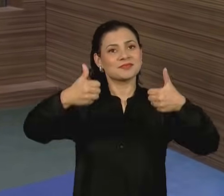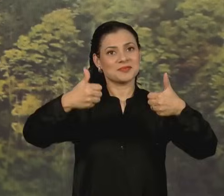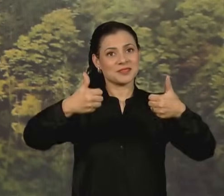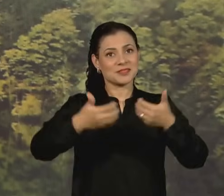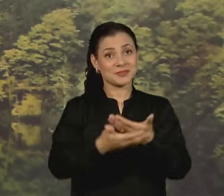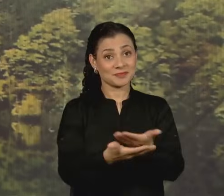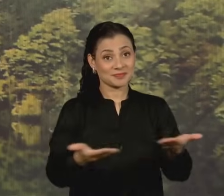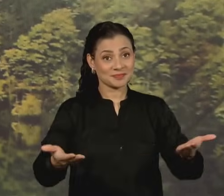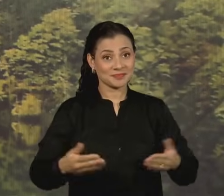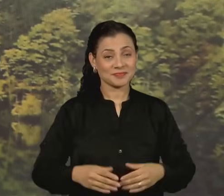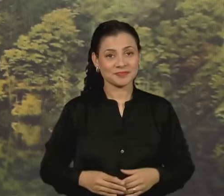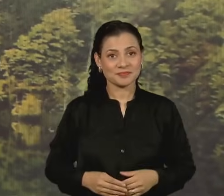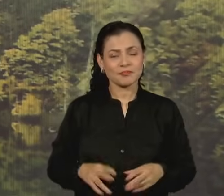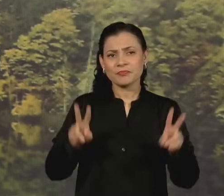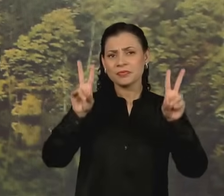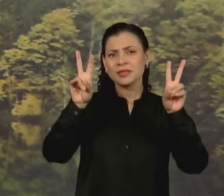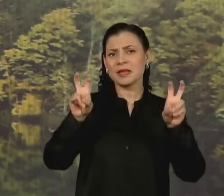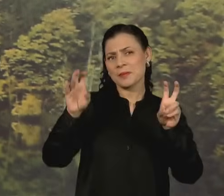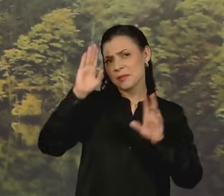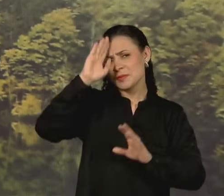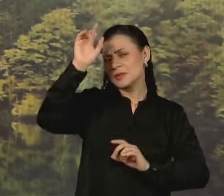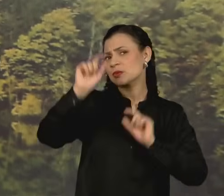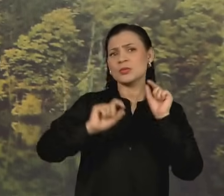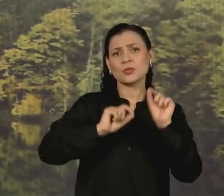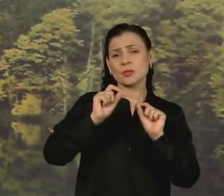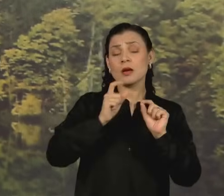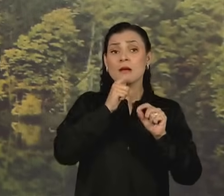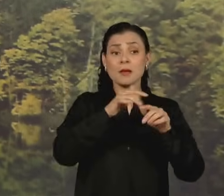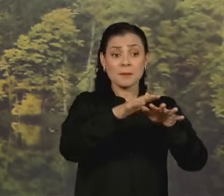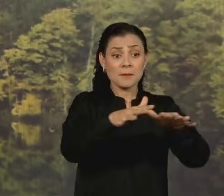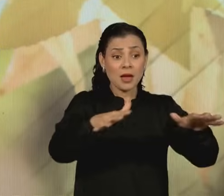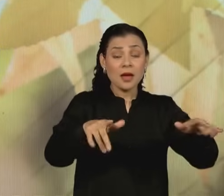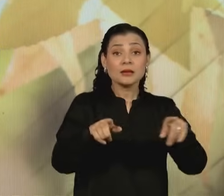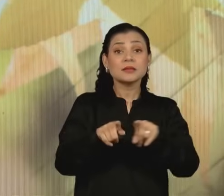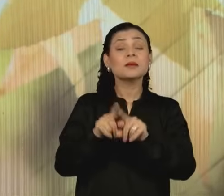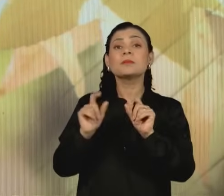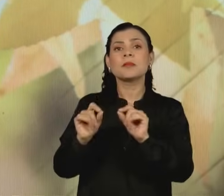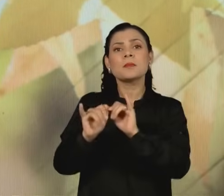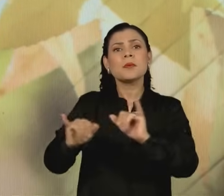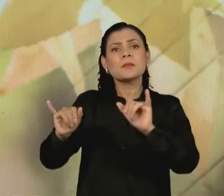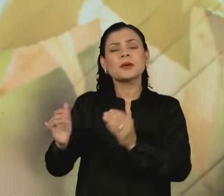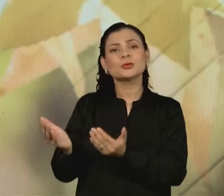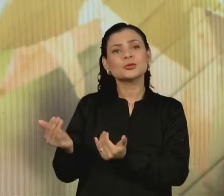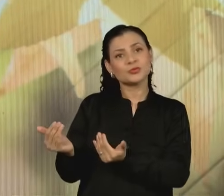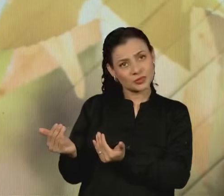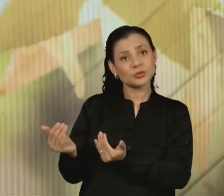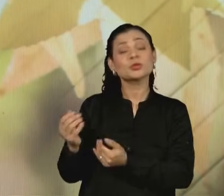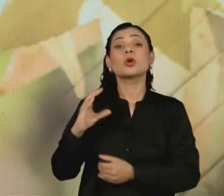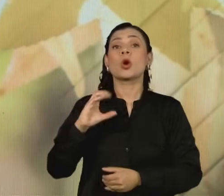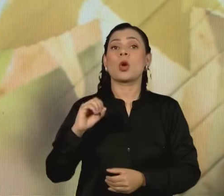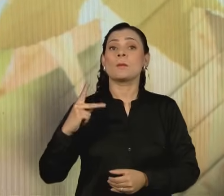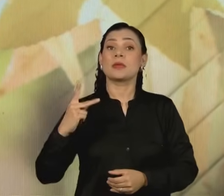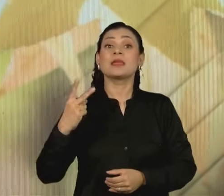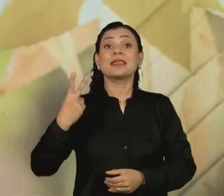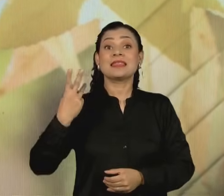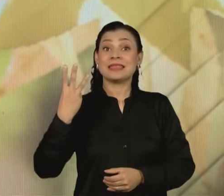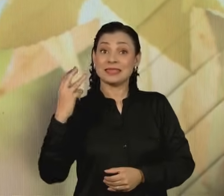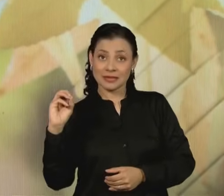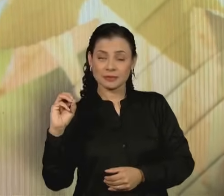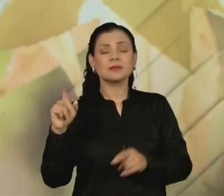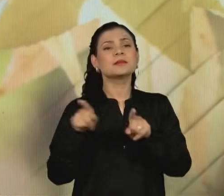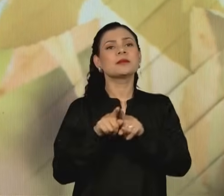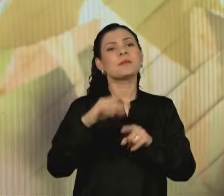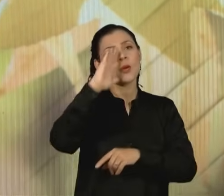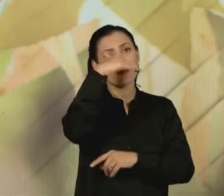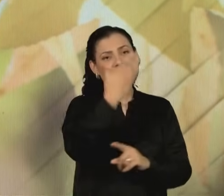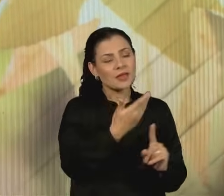todos. Os temas principais: a Lei do Mar, a campeã da juventude da COP30 e uma homenagem à arqueóloga